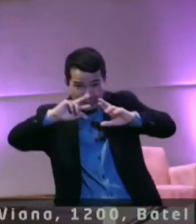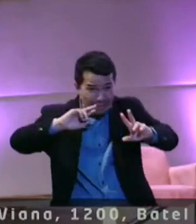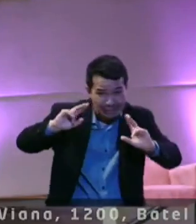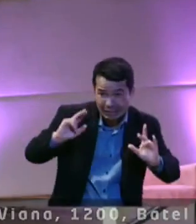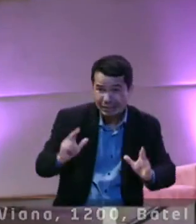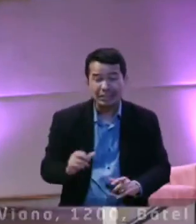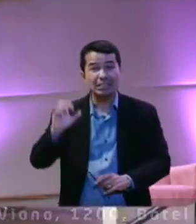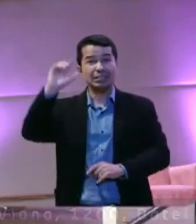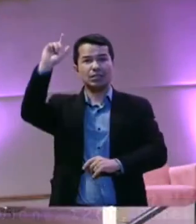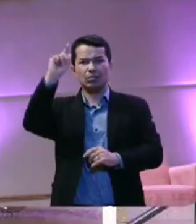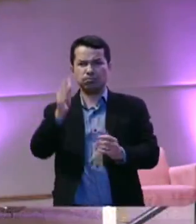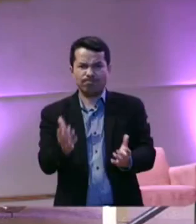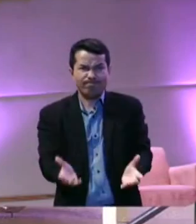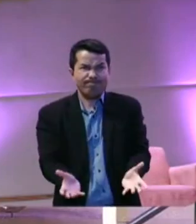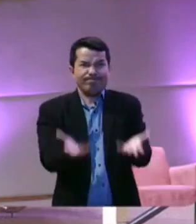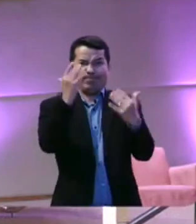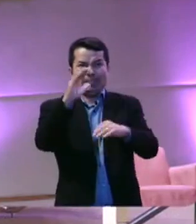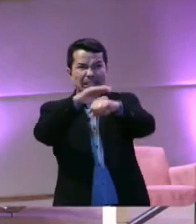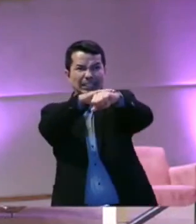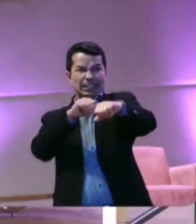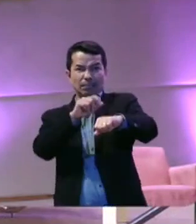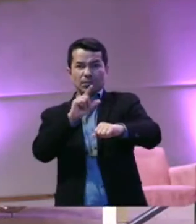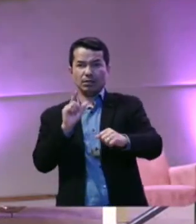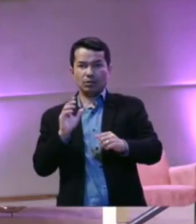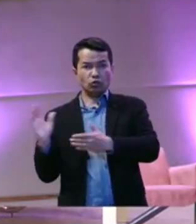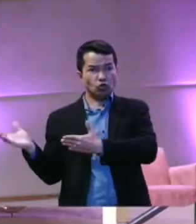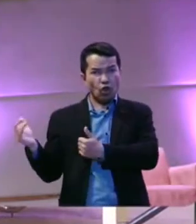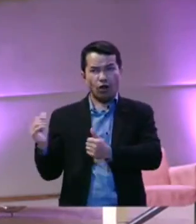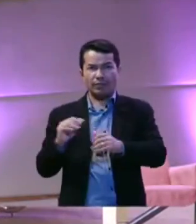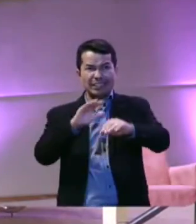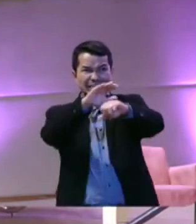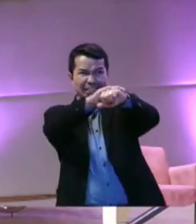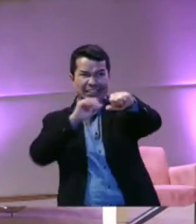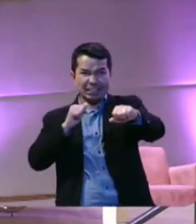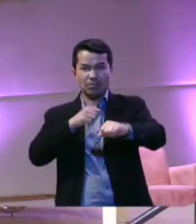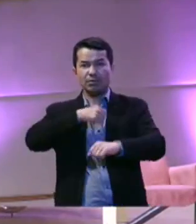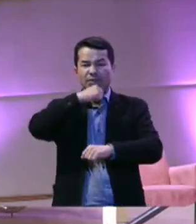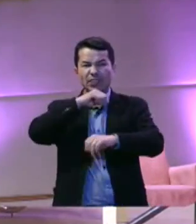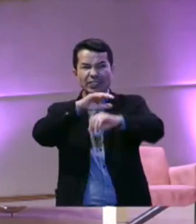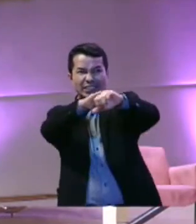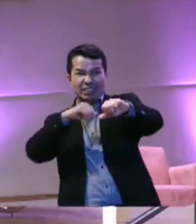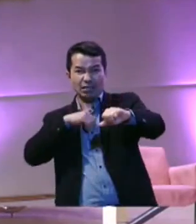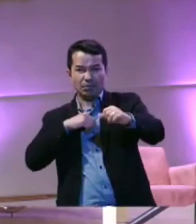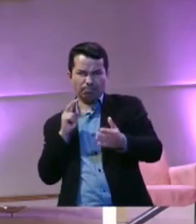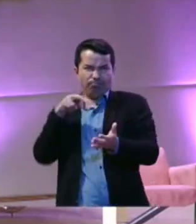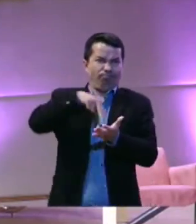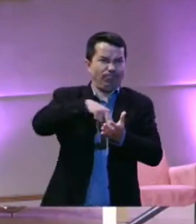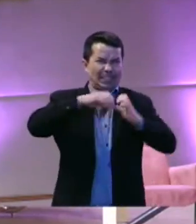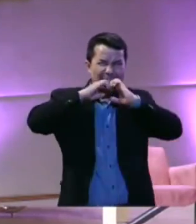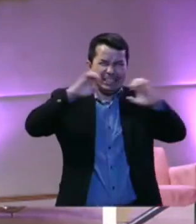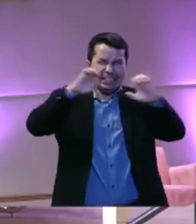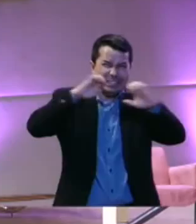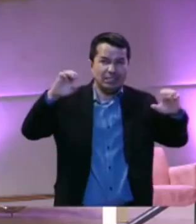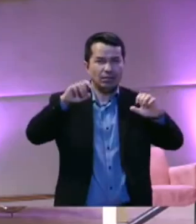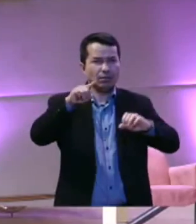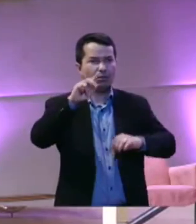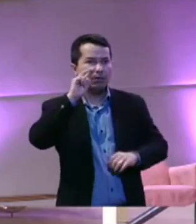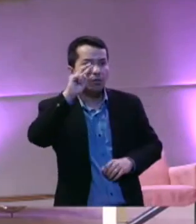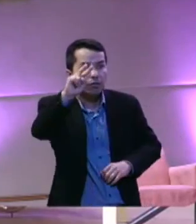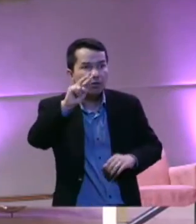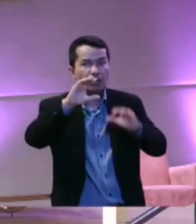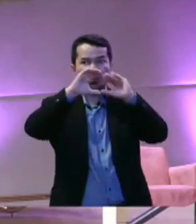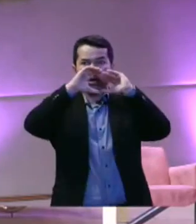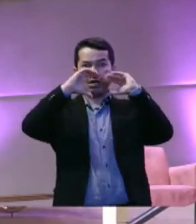poderosa, engajados no evangelismo de todo o mundo. Nós temos visto moveres, estádios repletos,